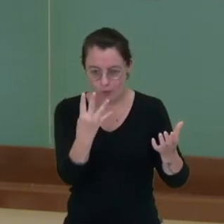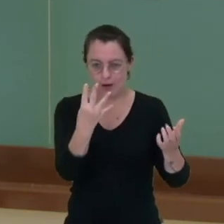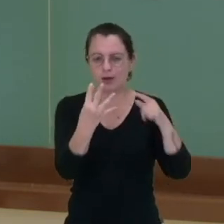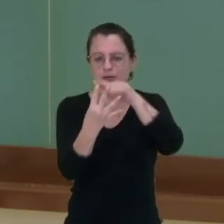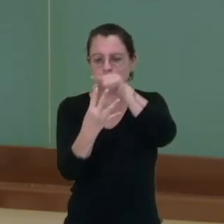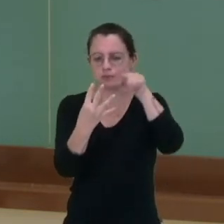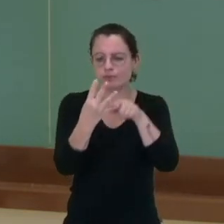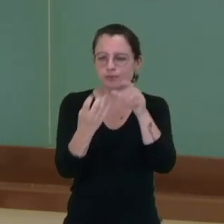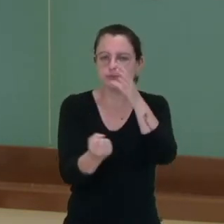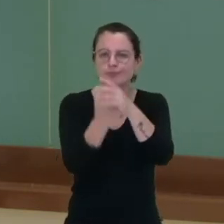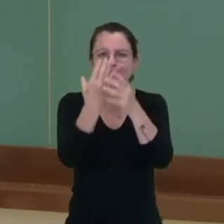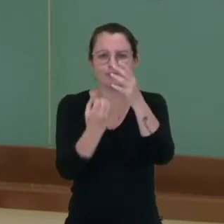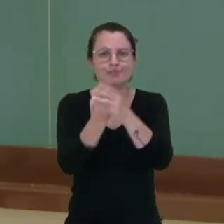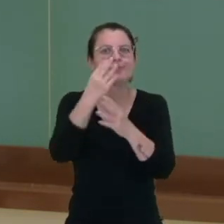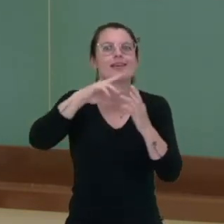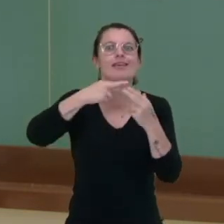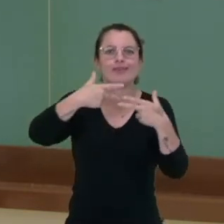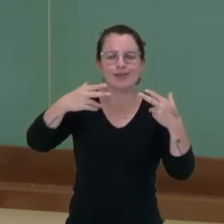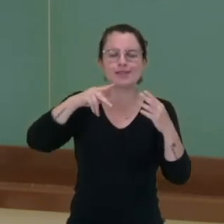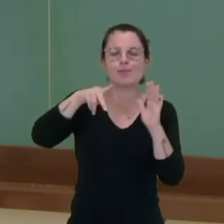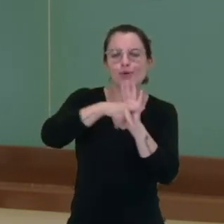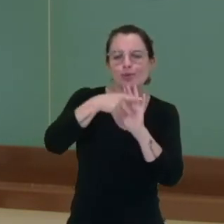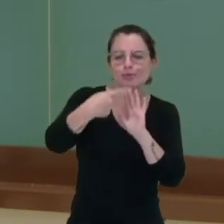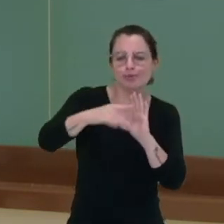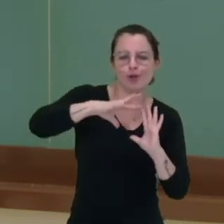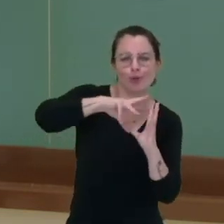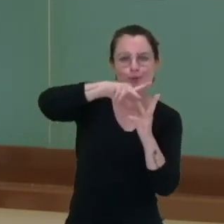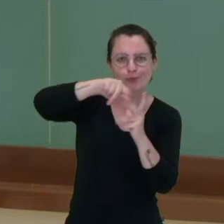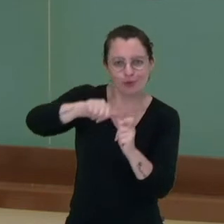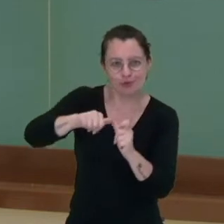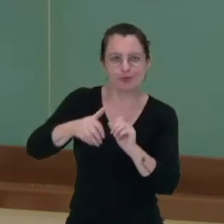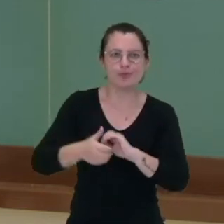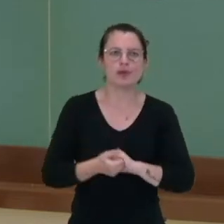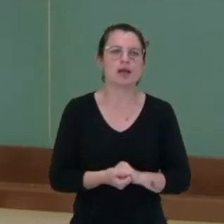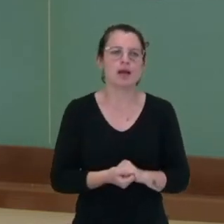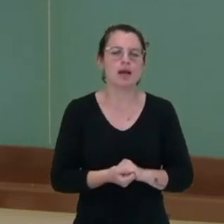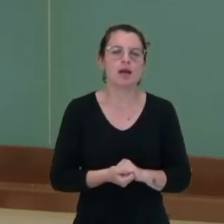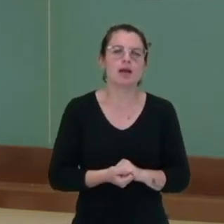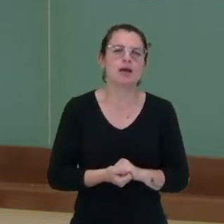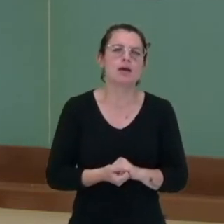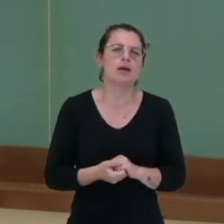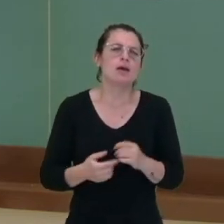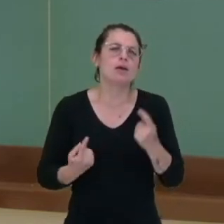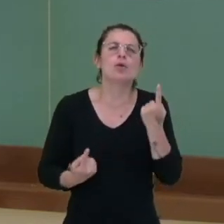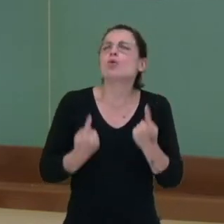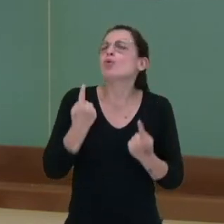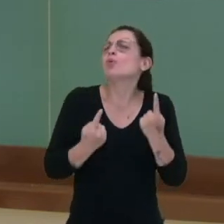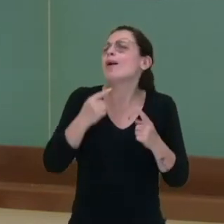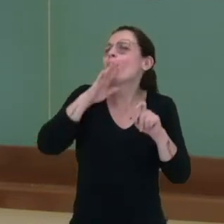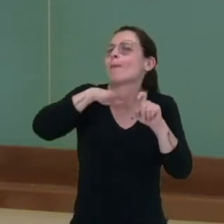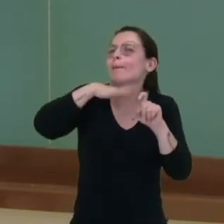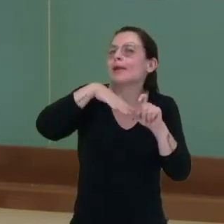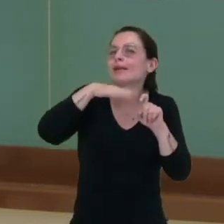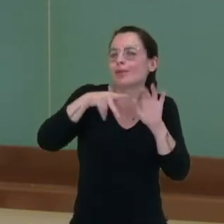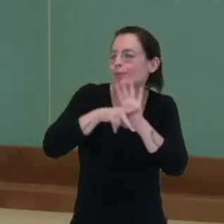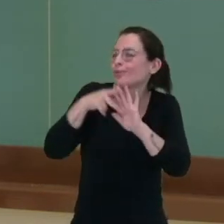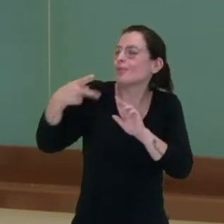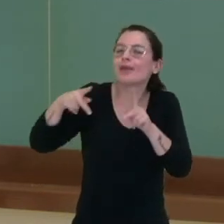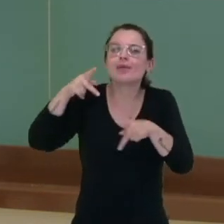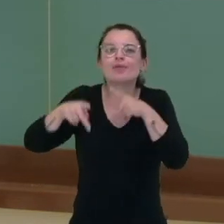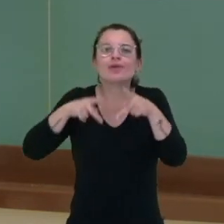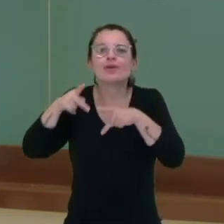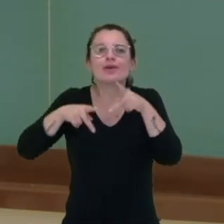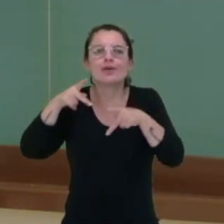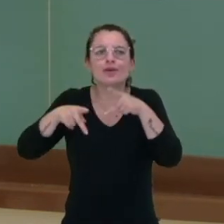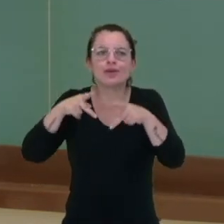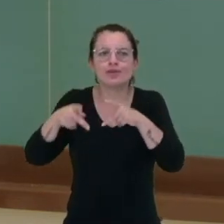mundo. Aqui, sobre o mito da criação do mundo para os Iorubás, que é uma região,